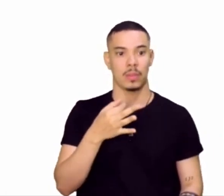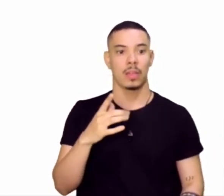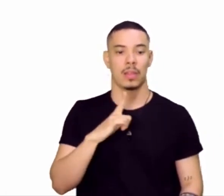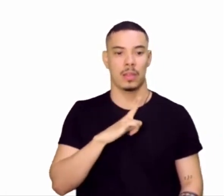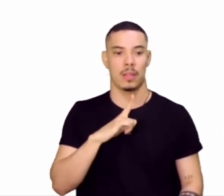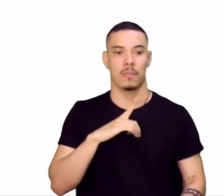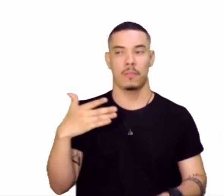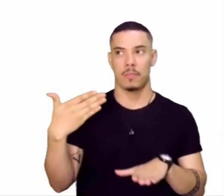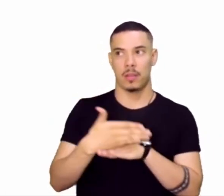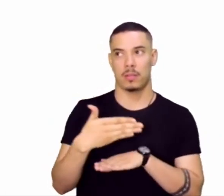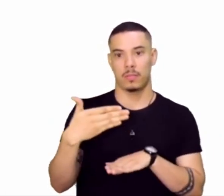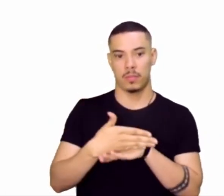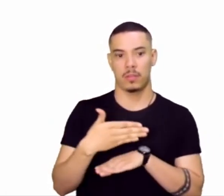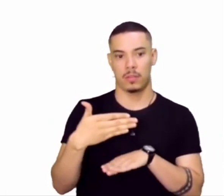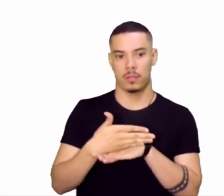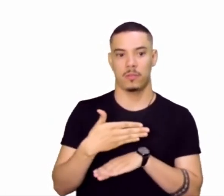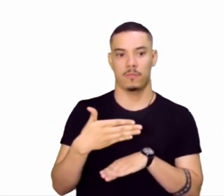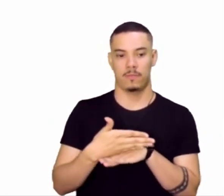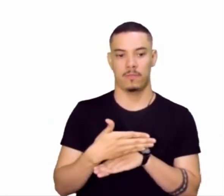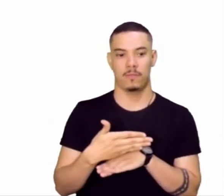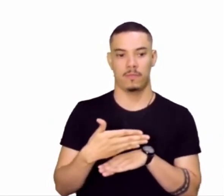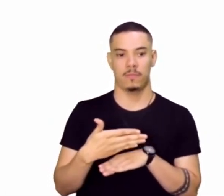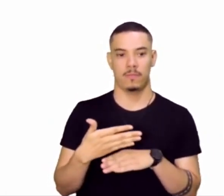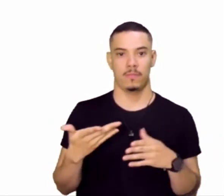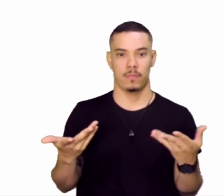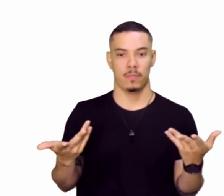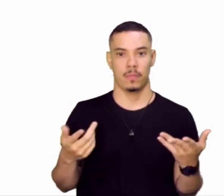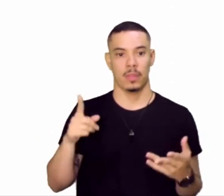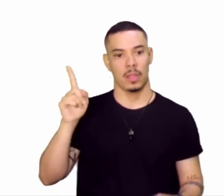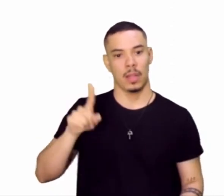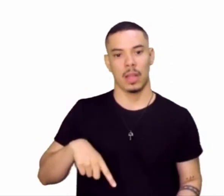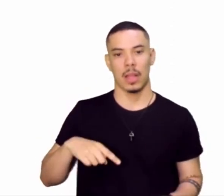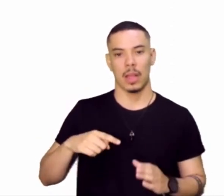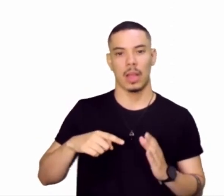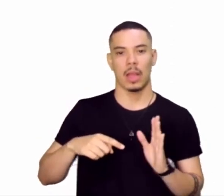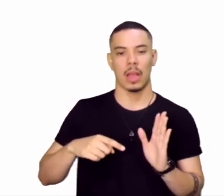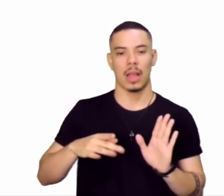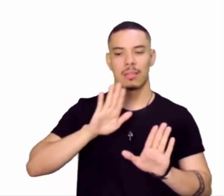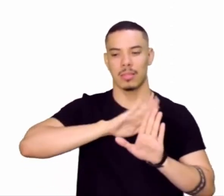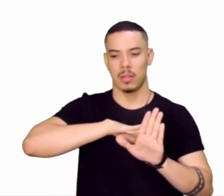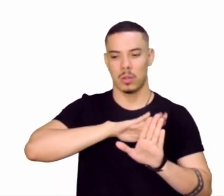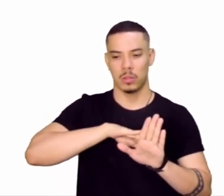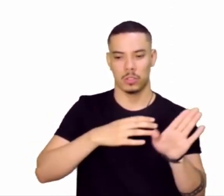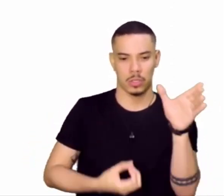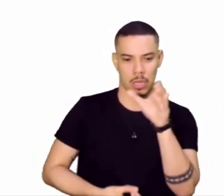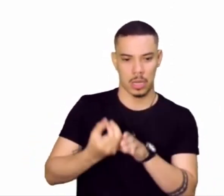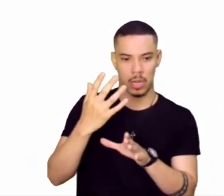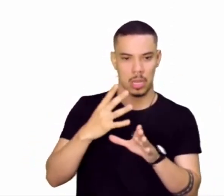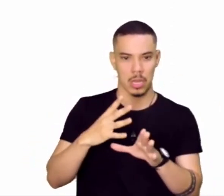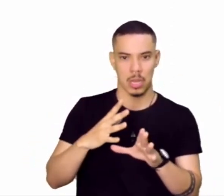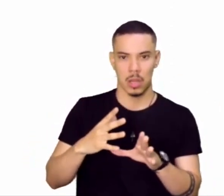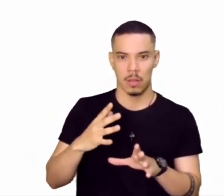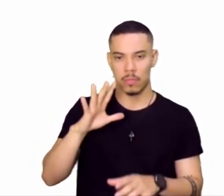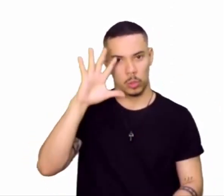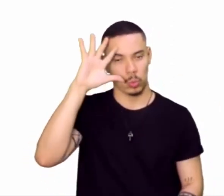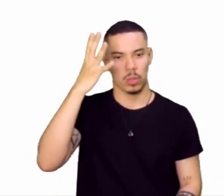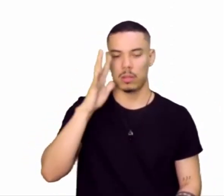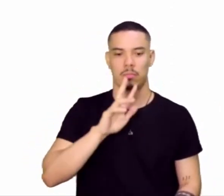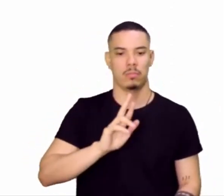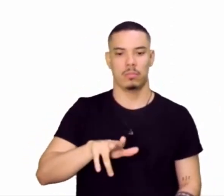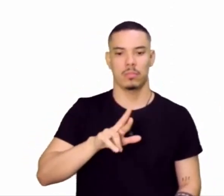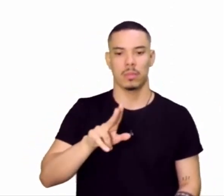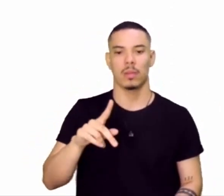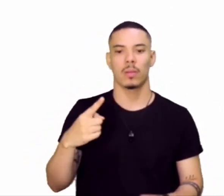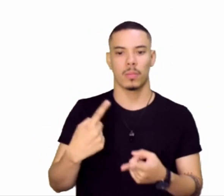participam de certa forma, tá? Ó, uma ideologia não nasce do nada nem repousa no vazio, mas exprime